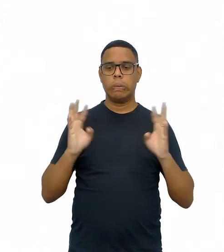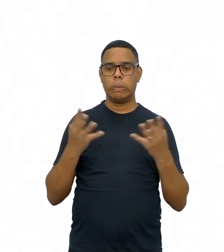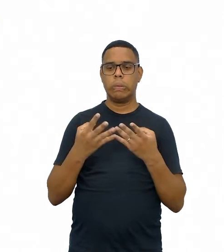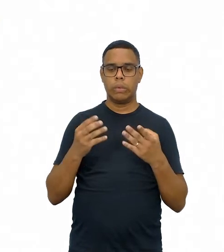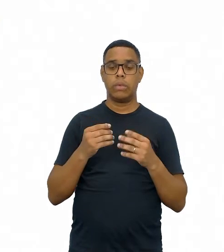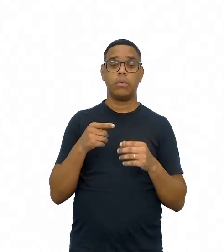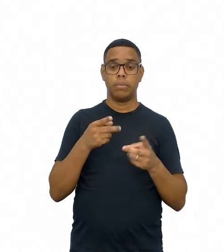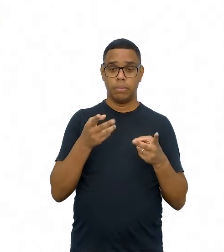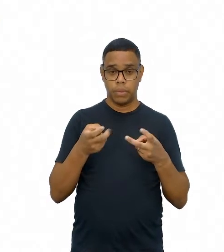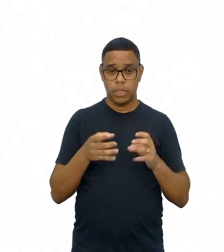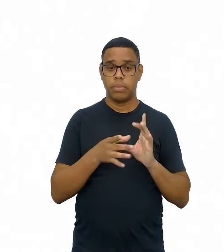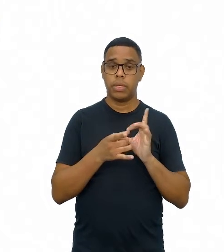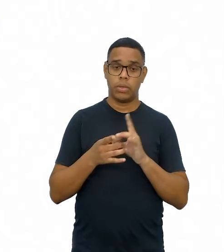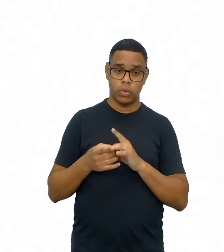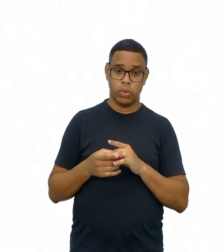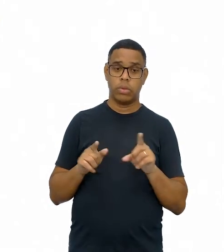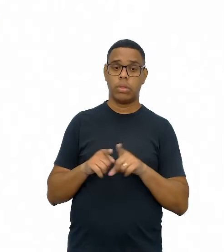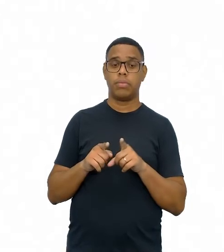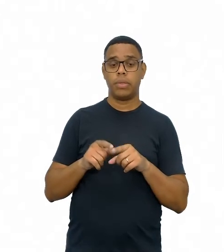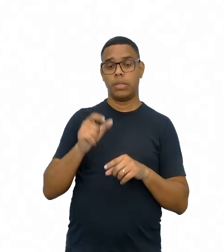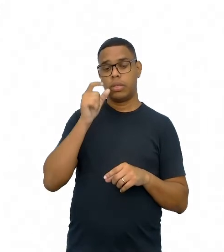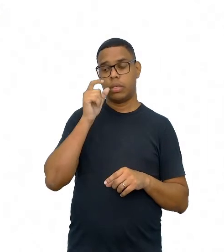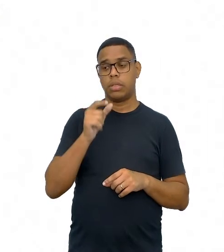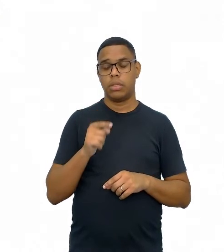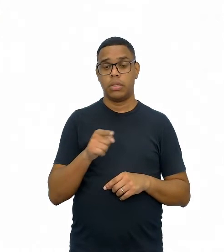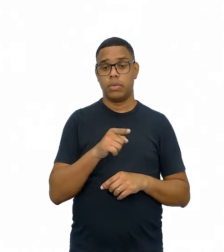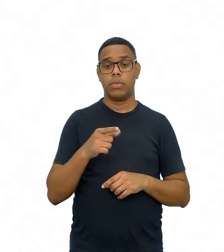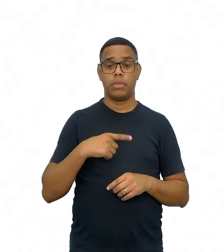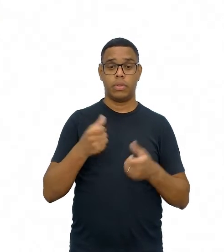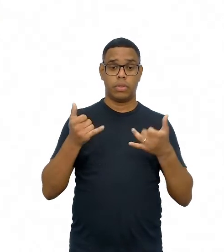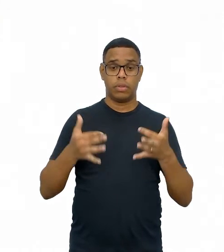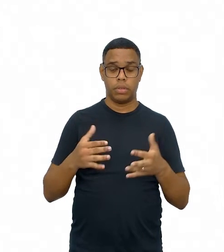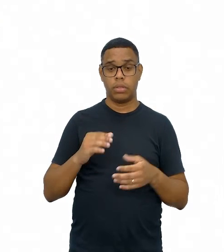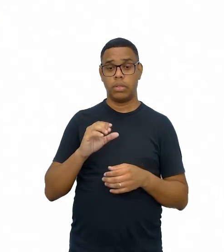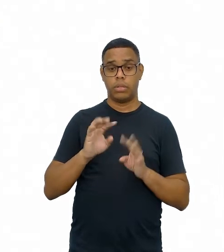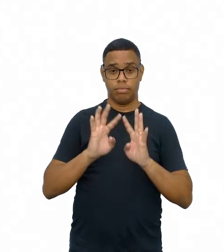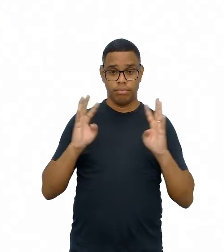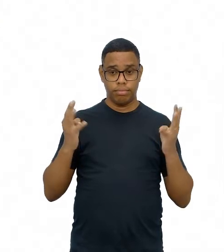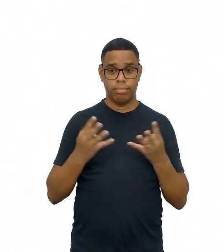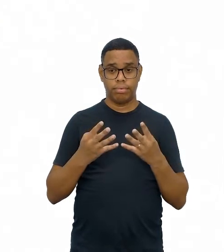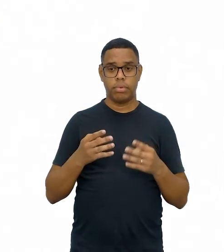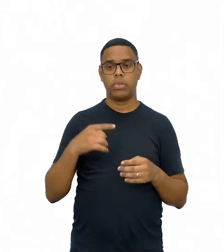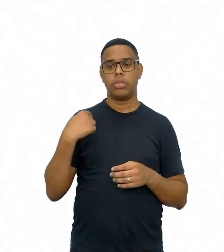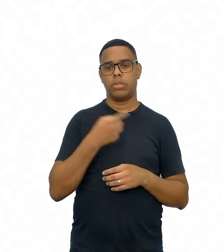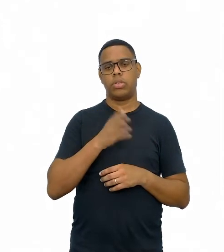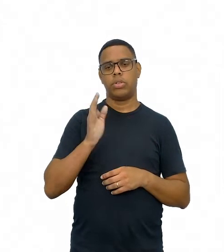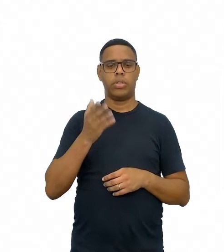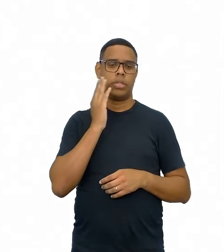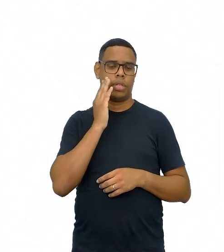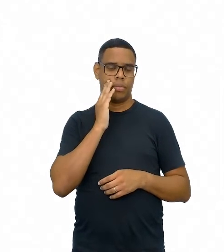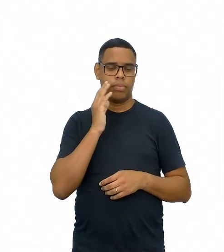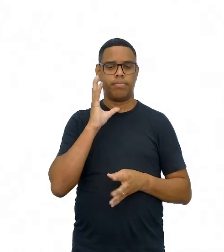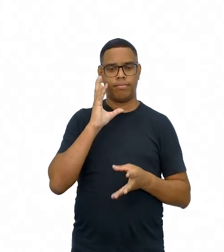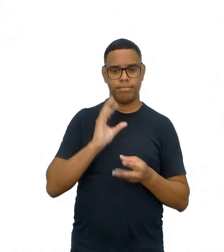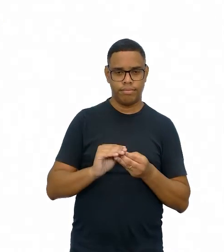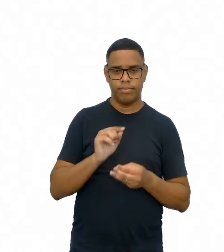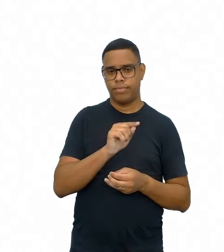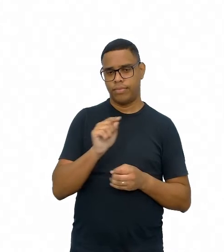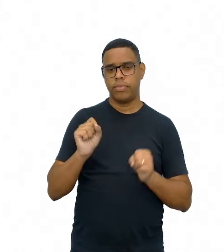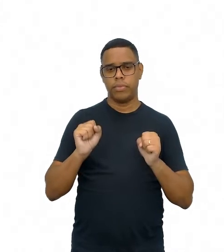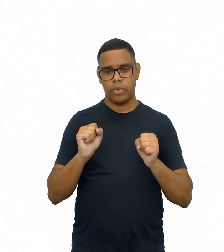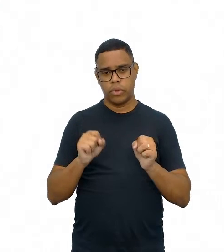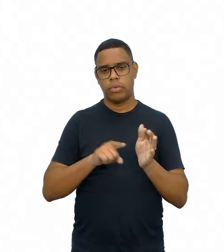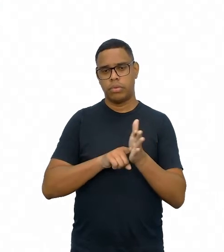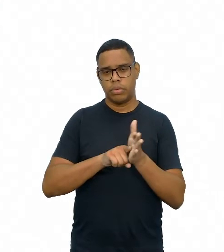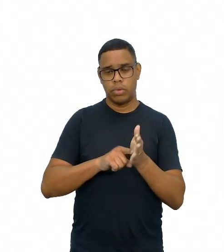perceba a contextualização, e é interessante, porque quando ele fala cerca, nós já subentendemos, e você já pode ir